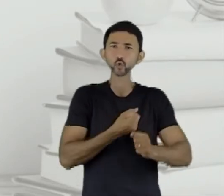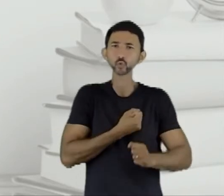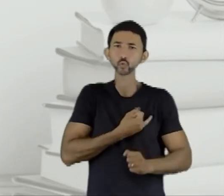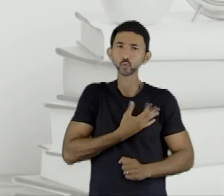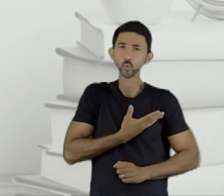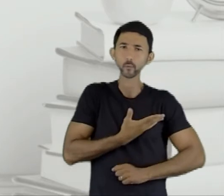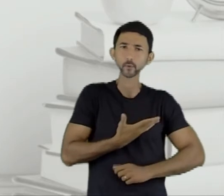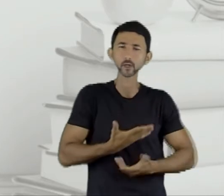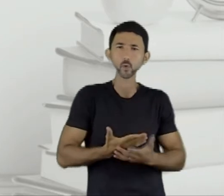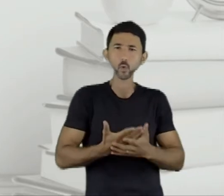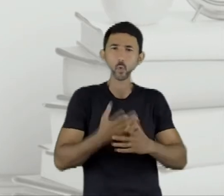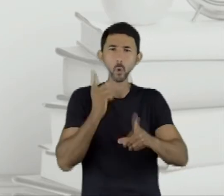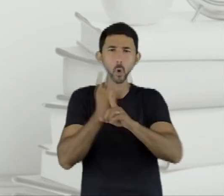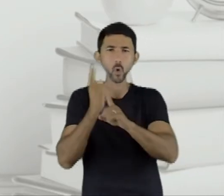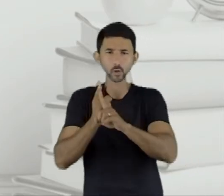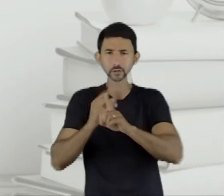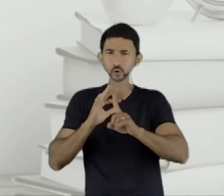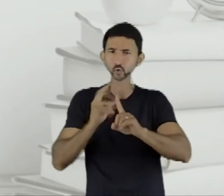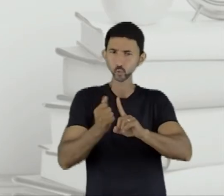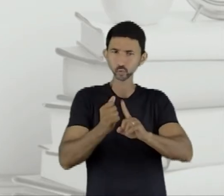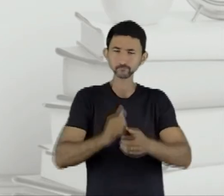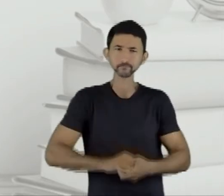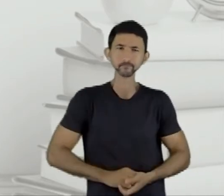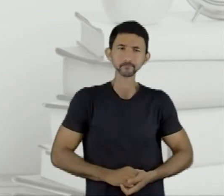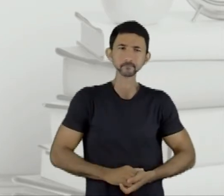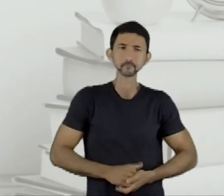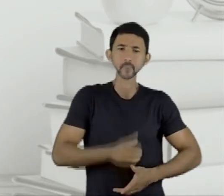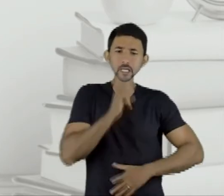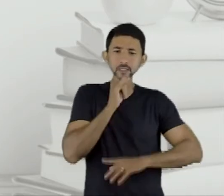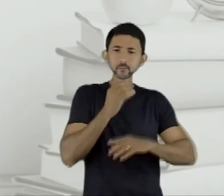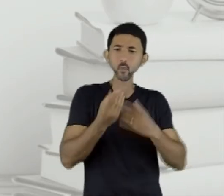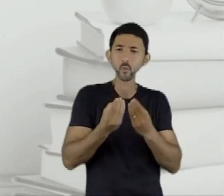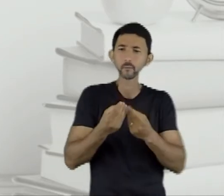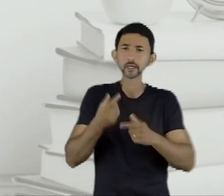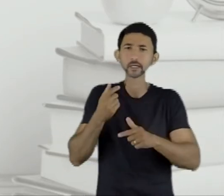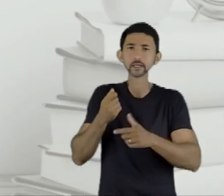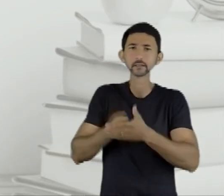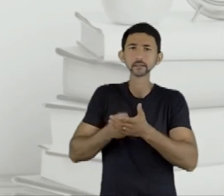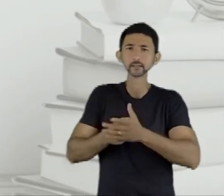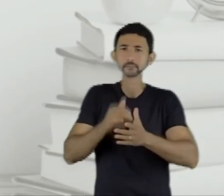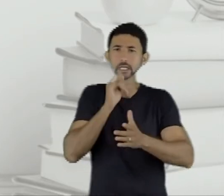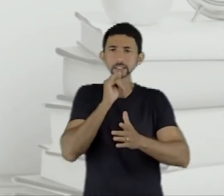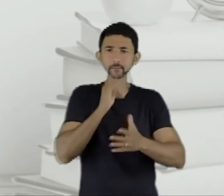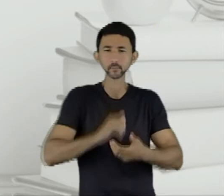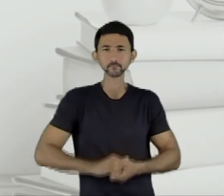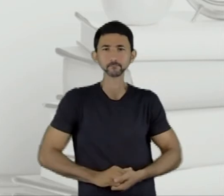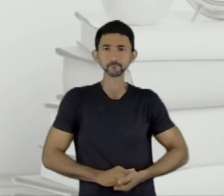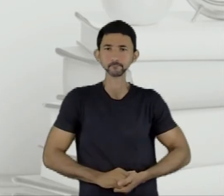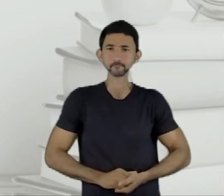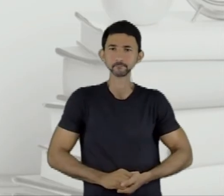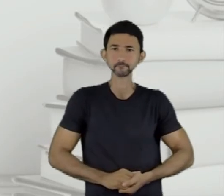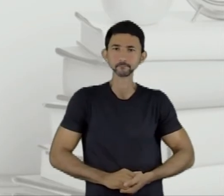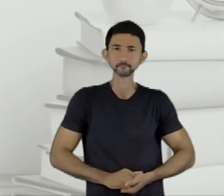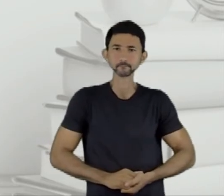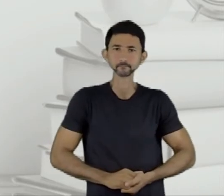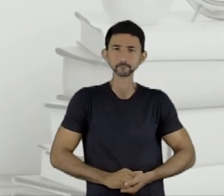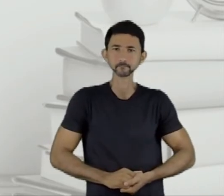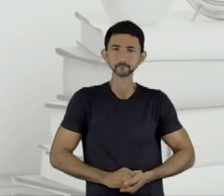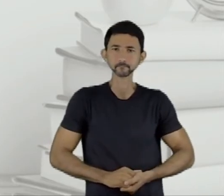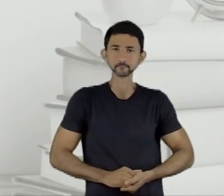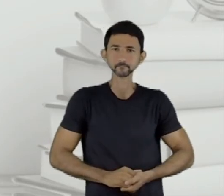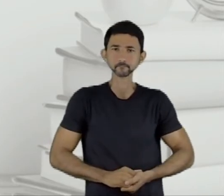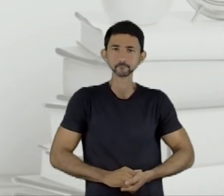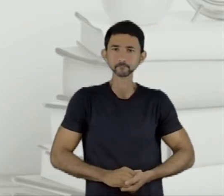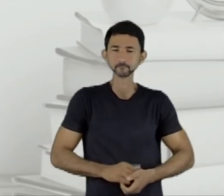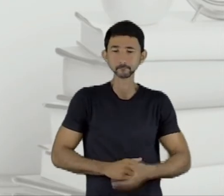ser localizados. Como assim? Vamos tentar aqui alguns exemplos. Representar na reta numérica o